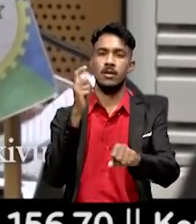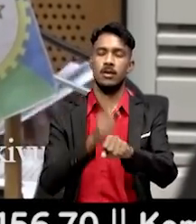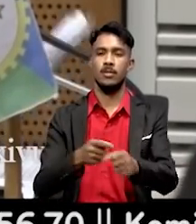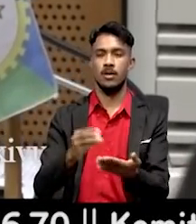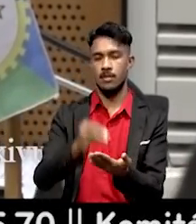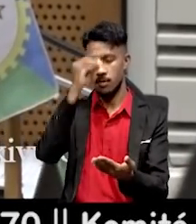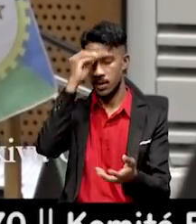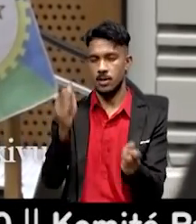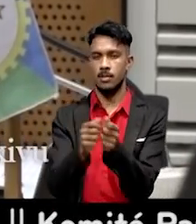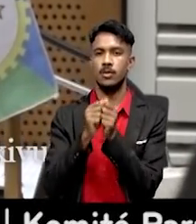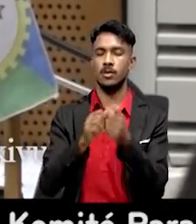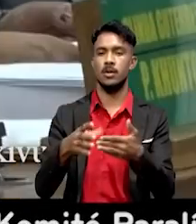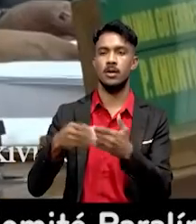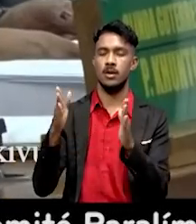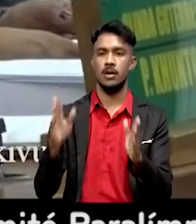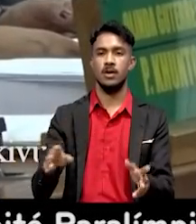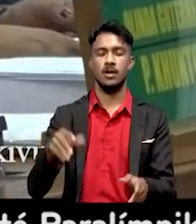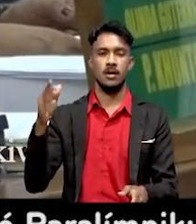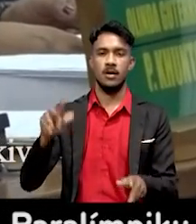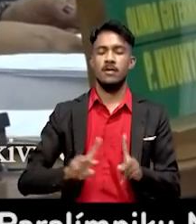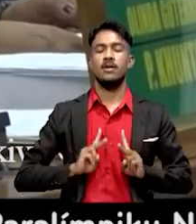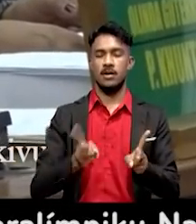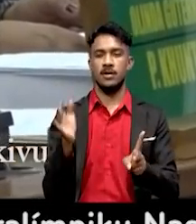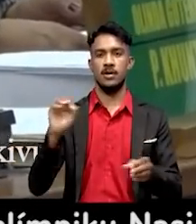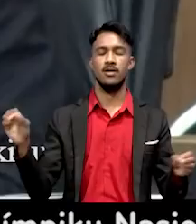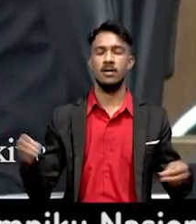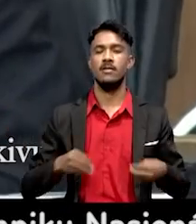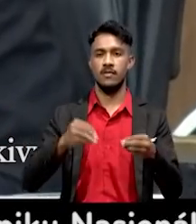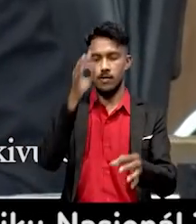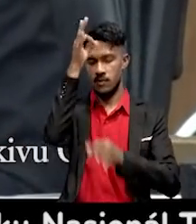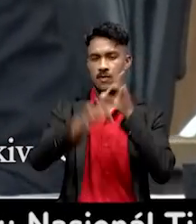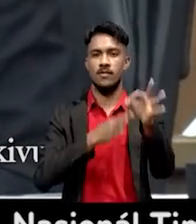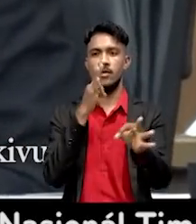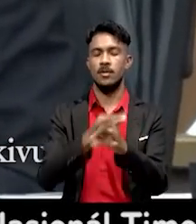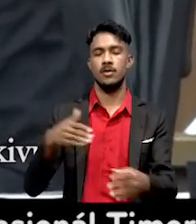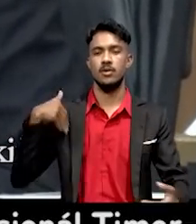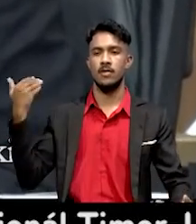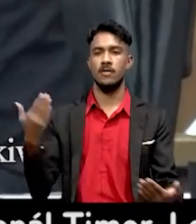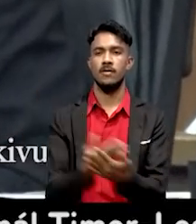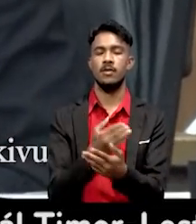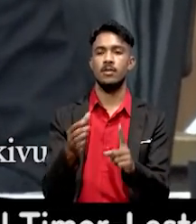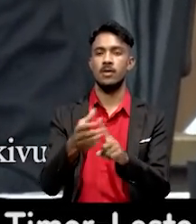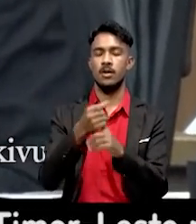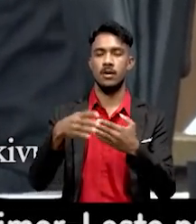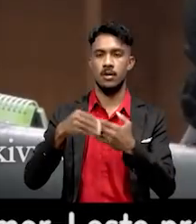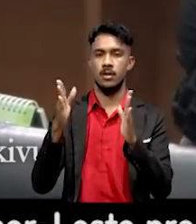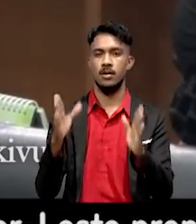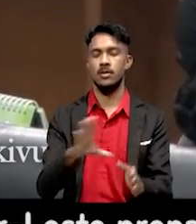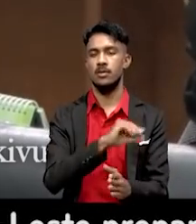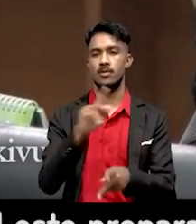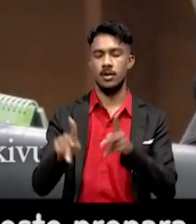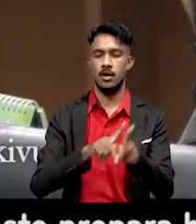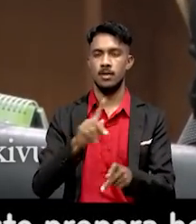com a líder resistência sira, nune povo la fofiar ba geração fon atukair ukum. No povo continua